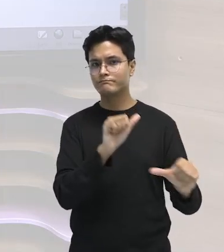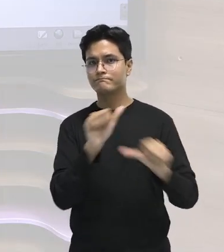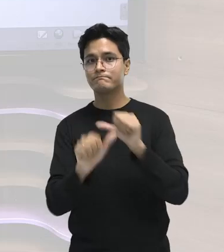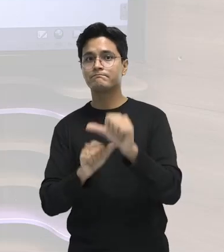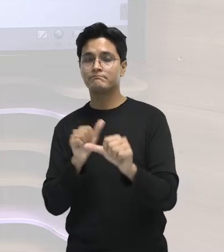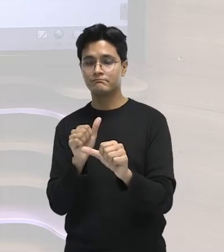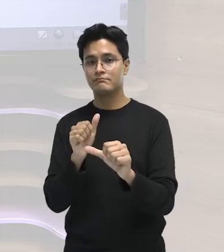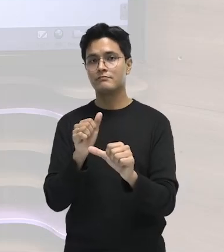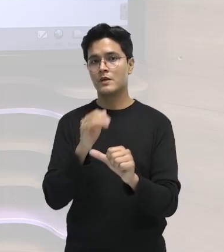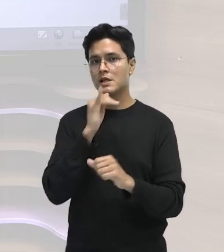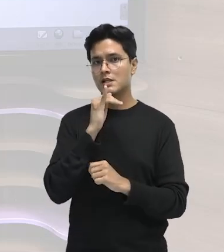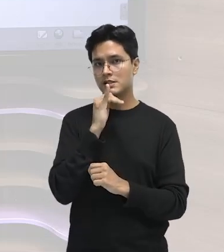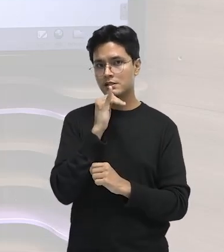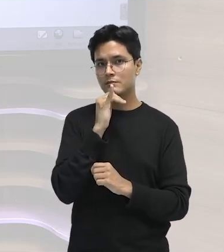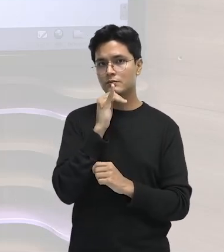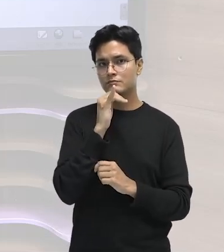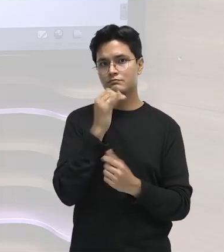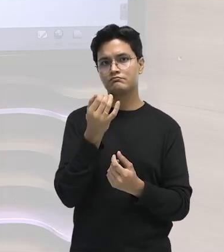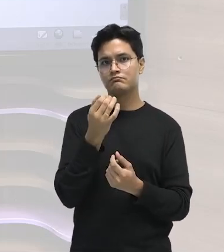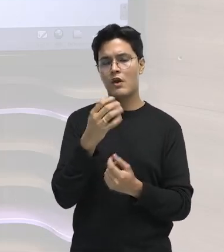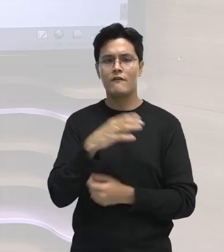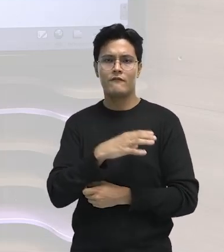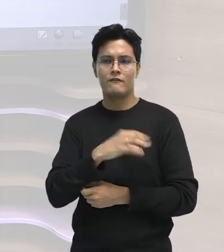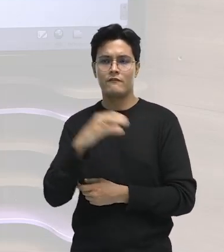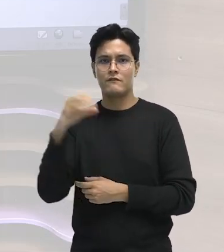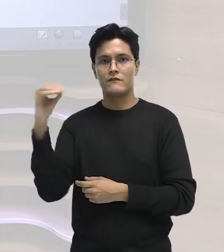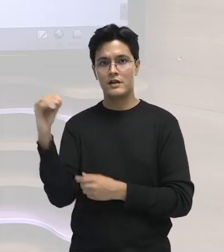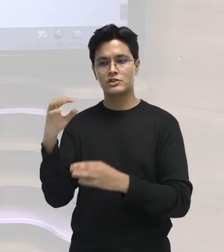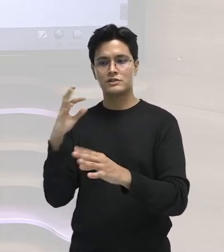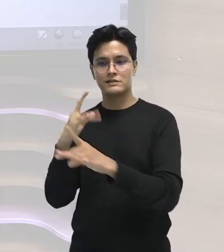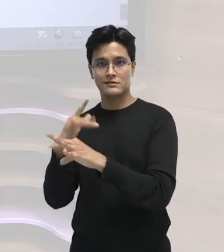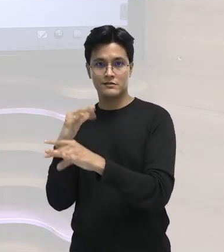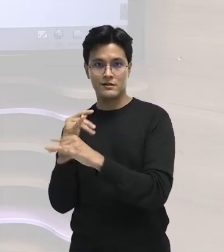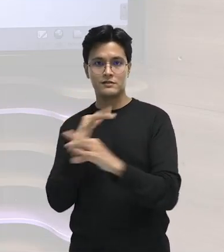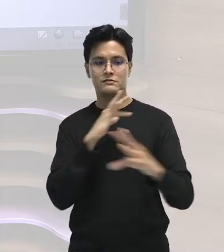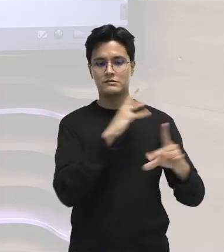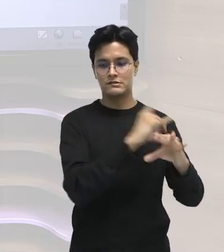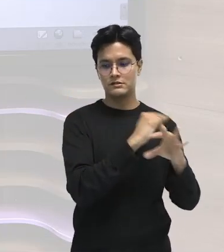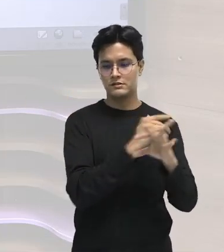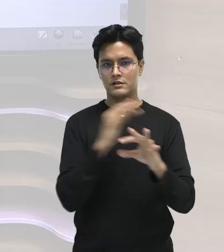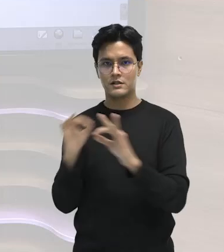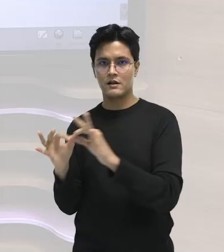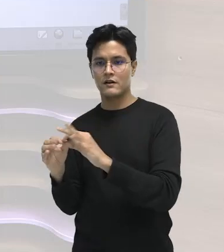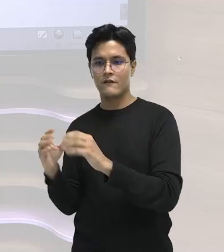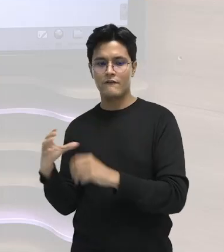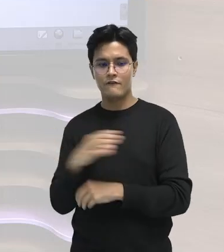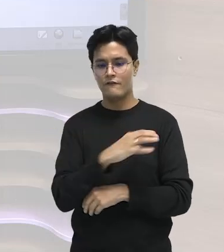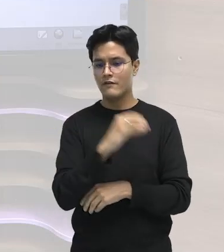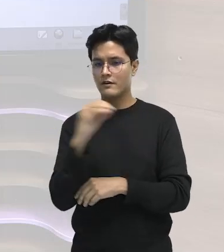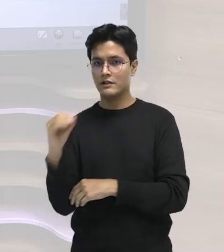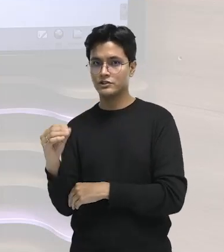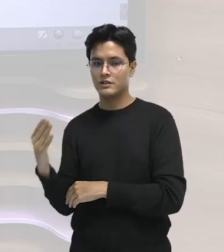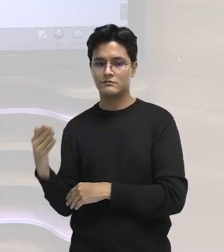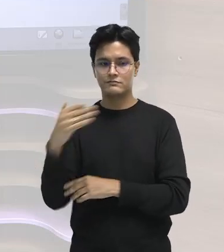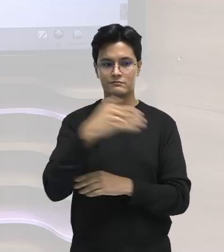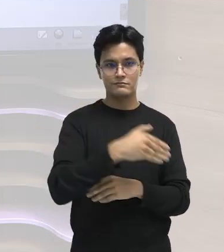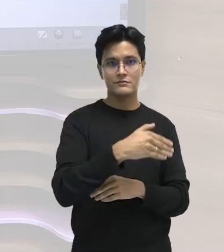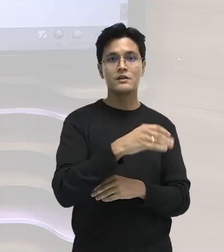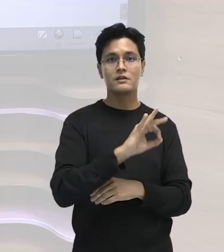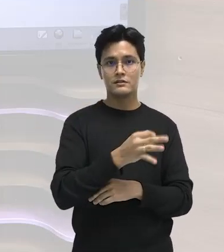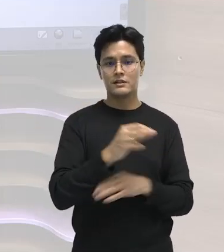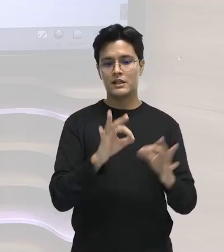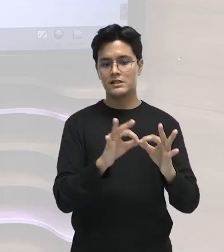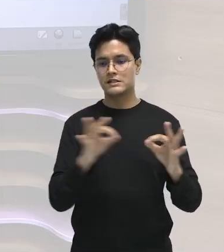eu quero medir distâncias, por exemplo, eu vou viajar de uma cidade para outra. Eu vou de Manaus a Presidente Figueiredo, por exemplo. São